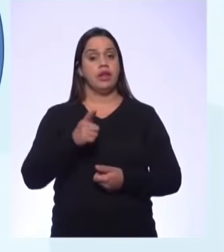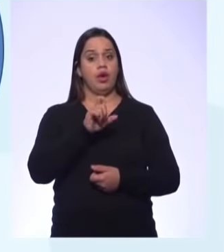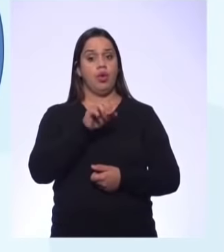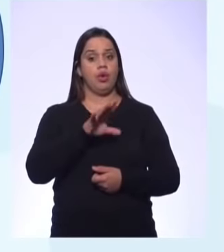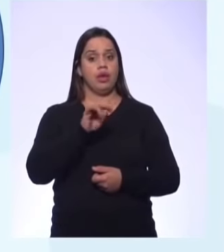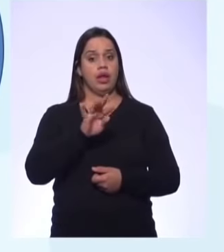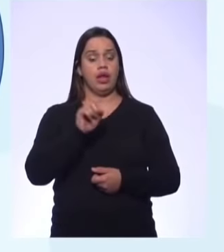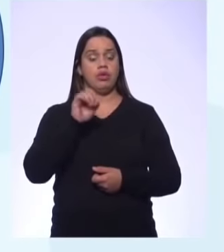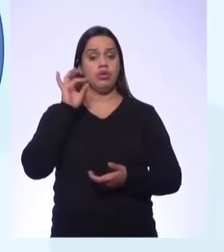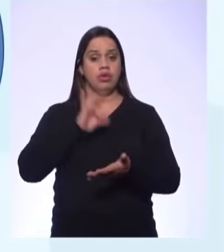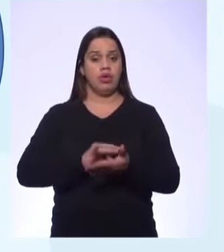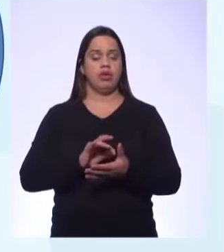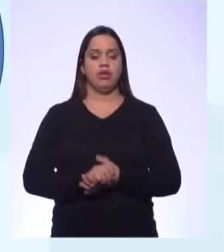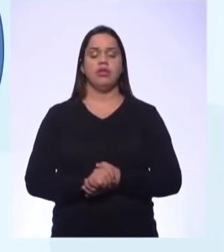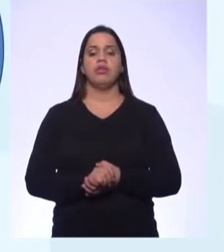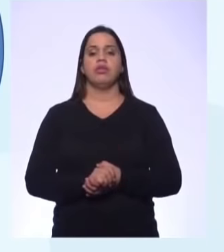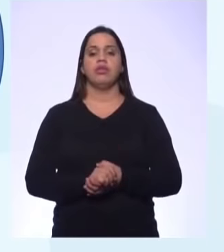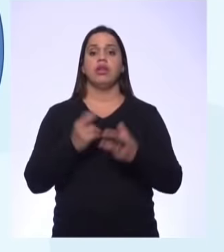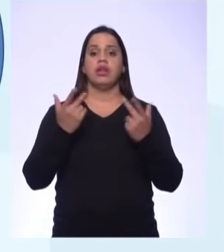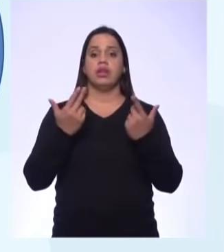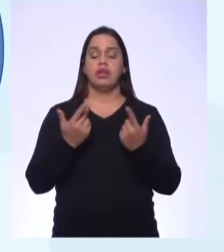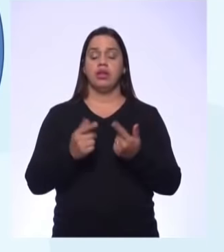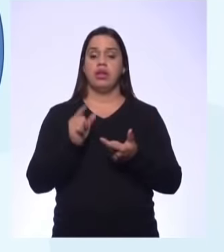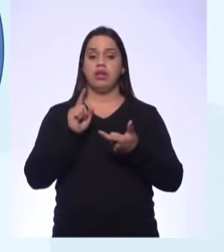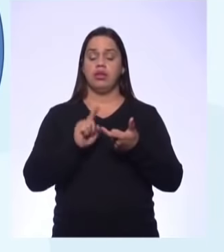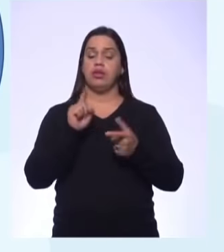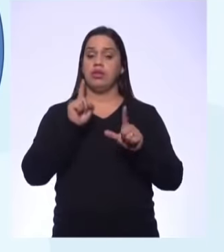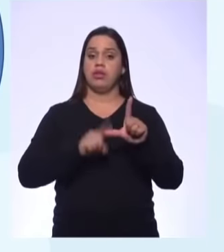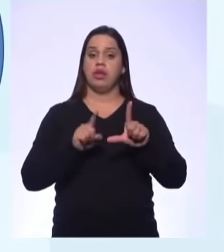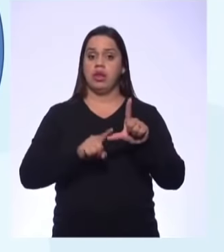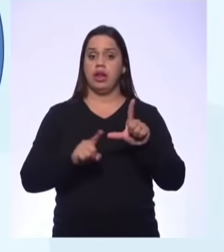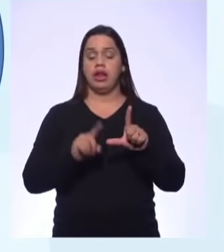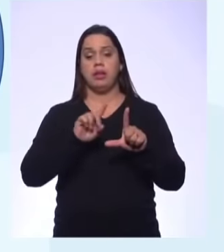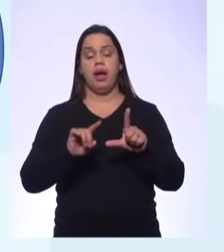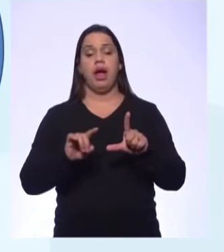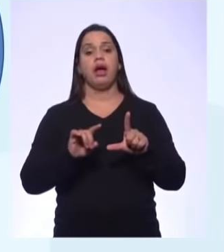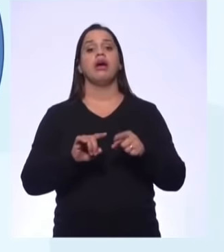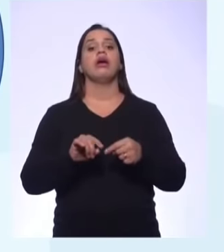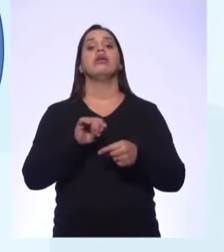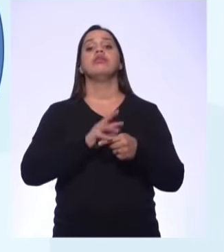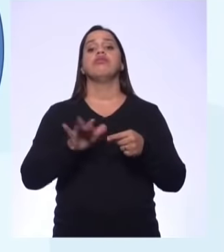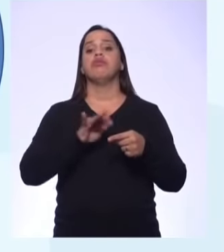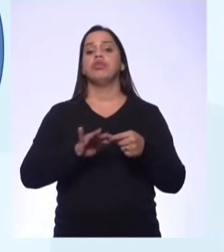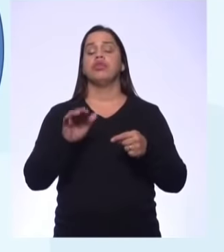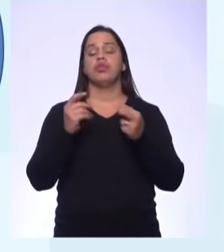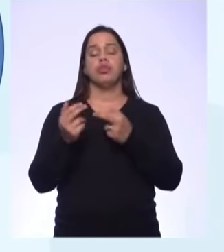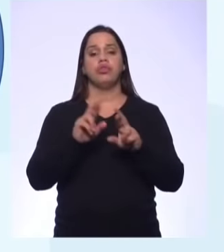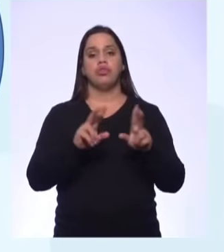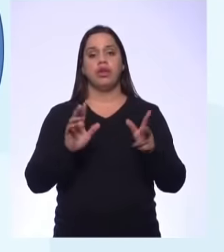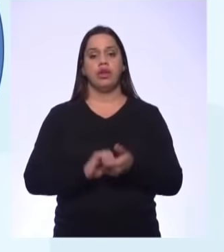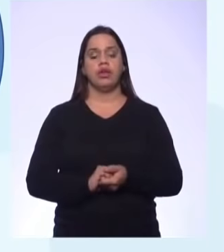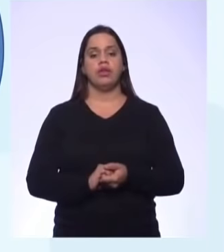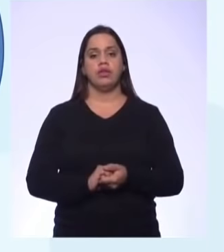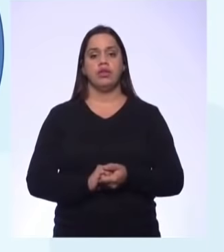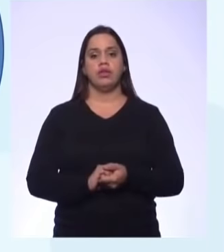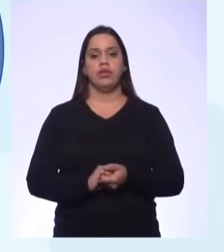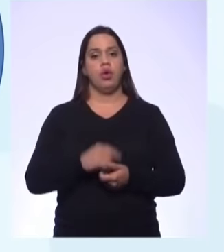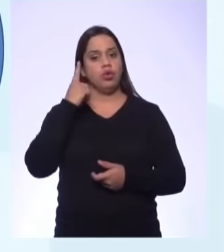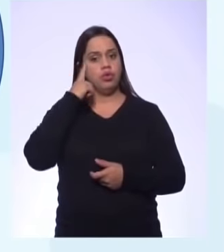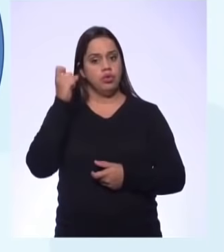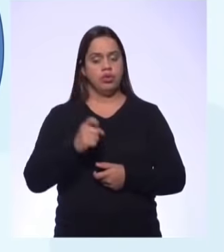different pronunciation. Mesma grafia, a pronúncia é diferente. Idea. Ideia. Hospital.